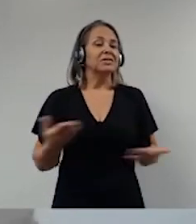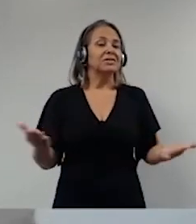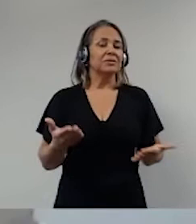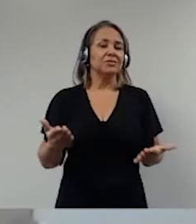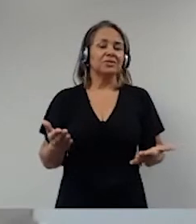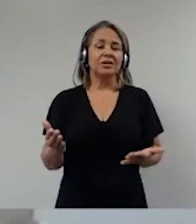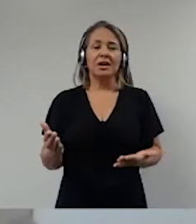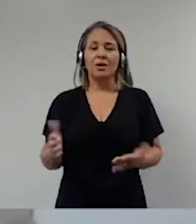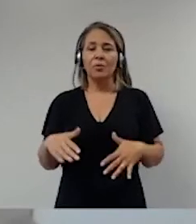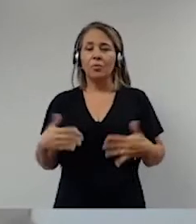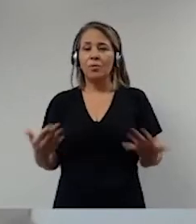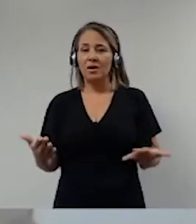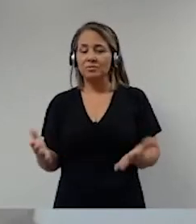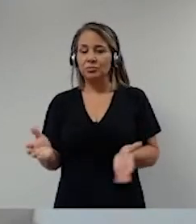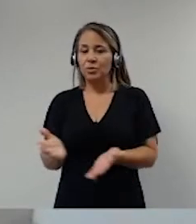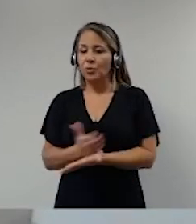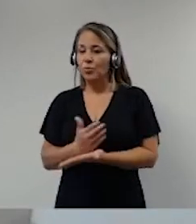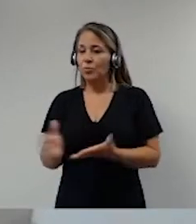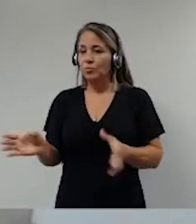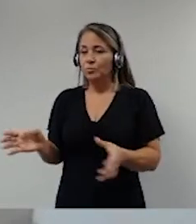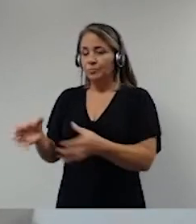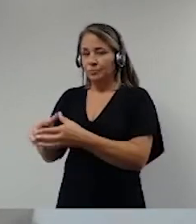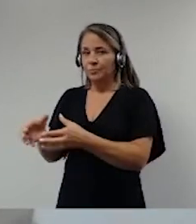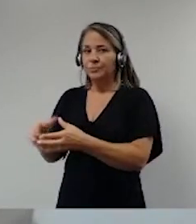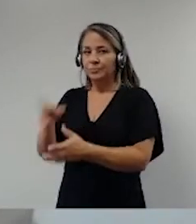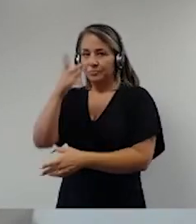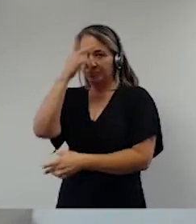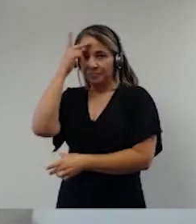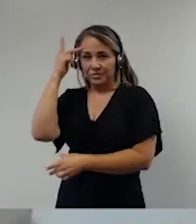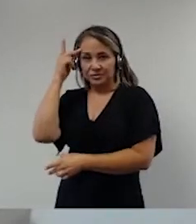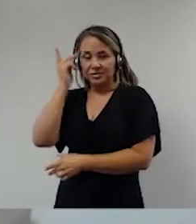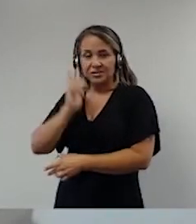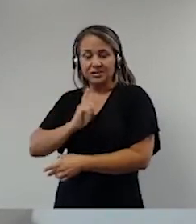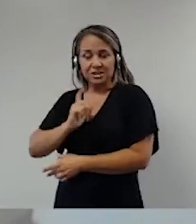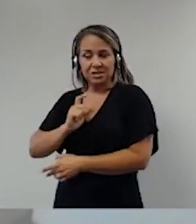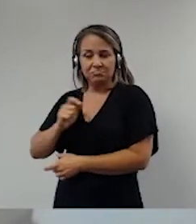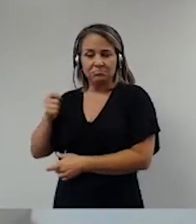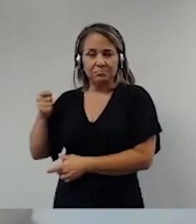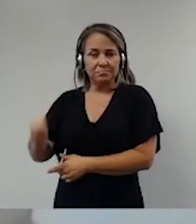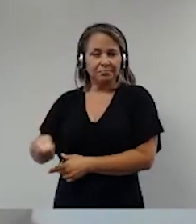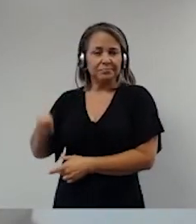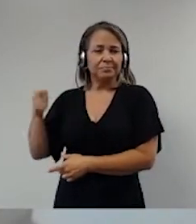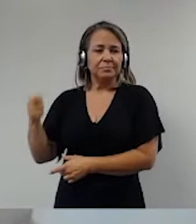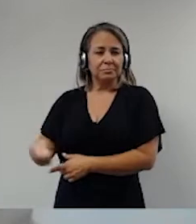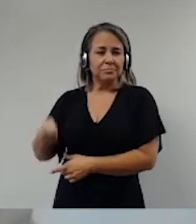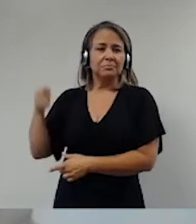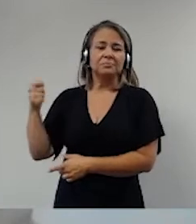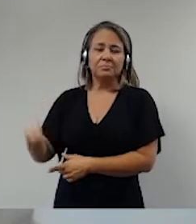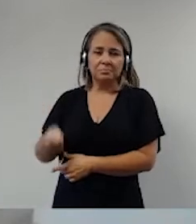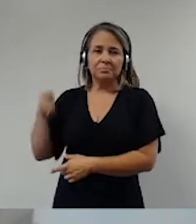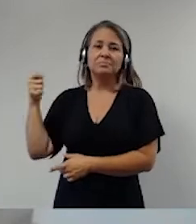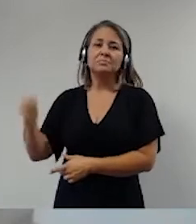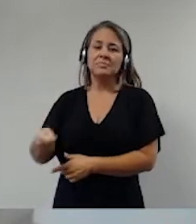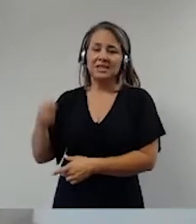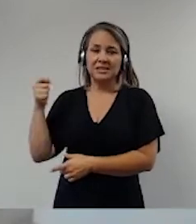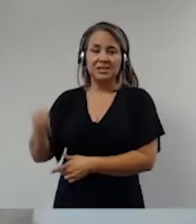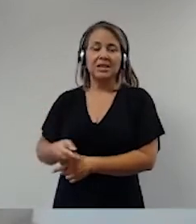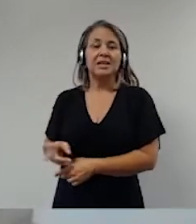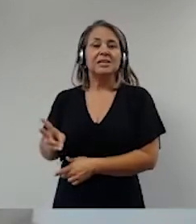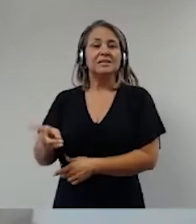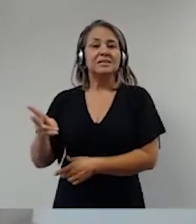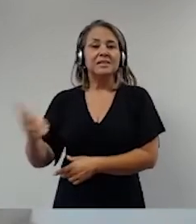quando grupos de pessoas são sistematicamente submetidas